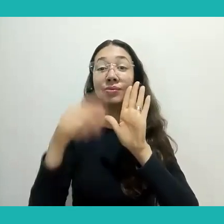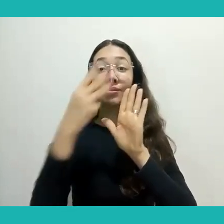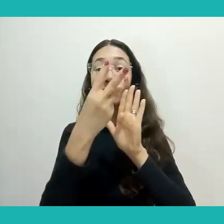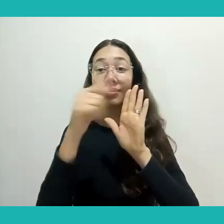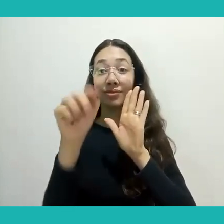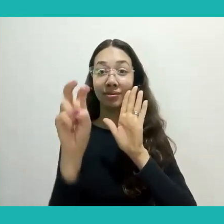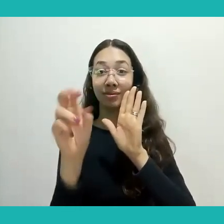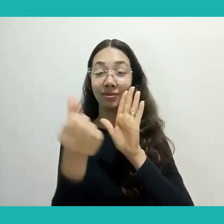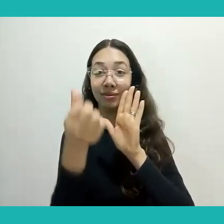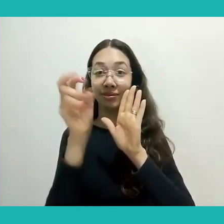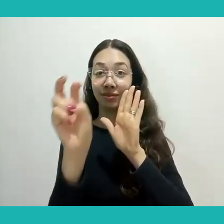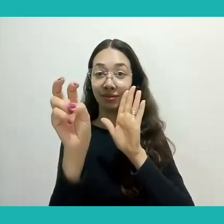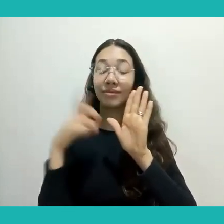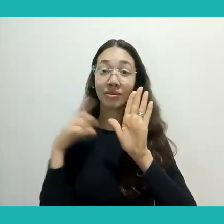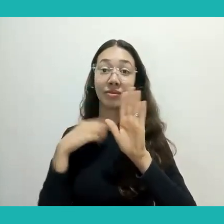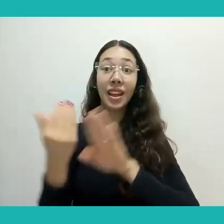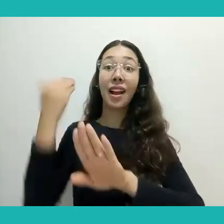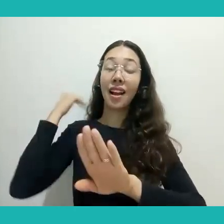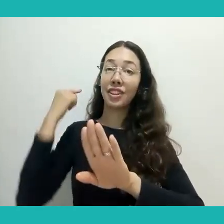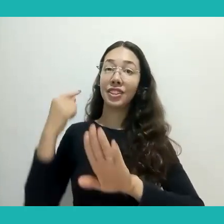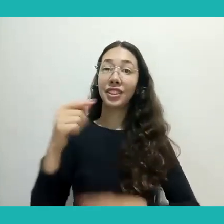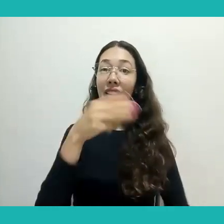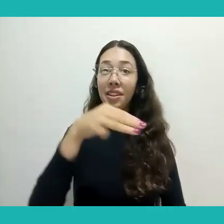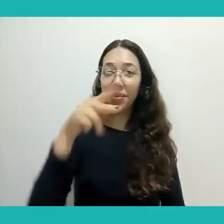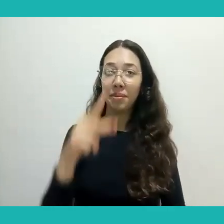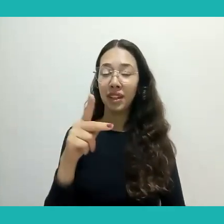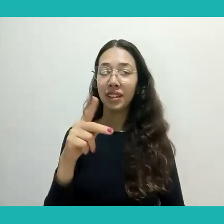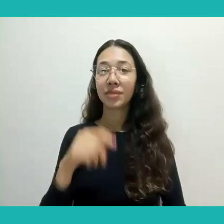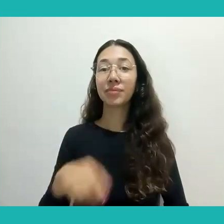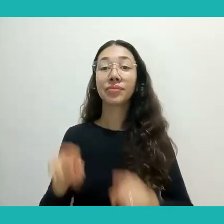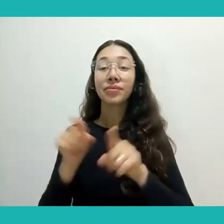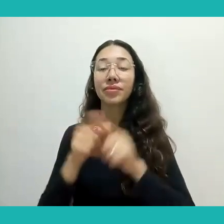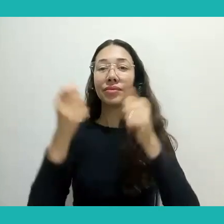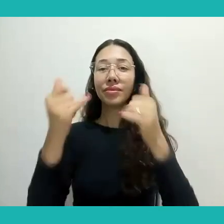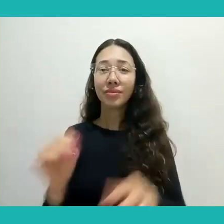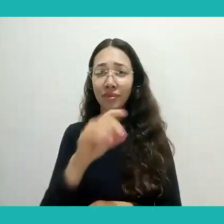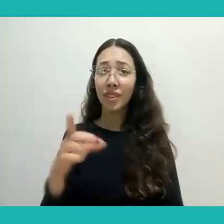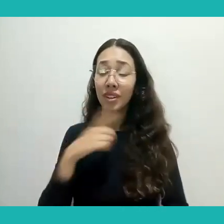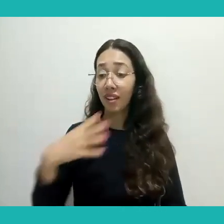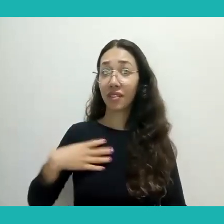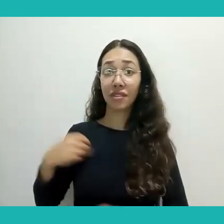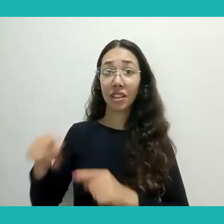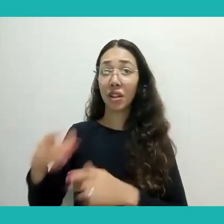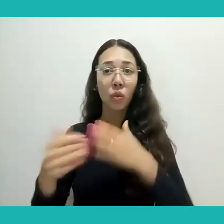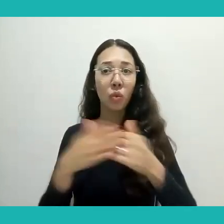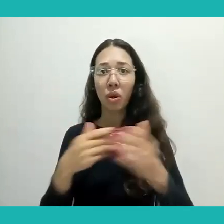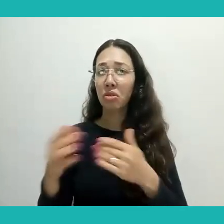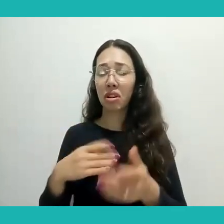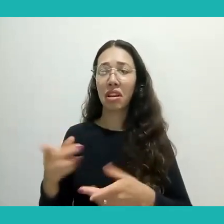anterior à MP 2215. Redação original que favorece como pensionista a filha de qualquer condição.